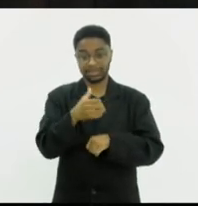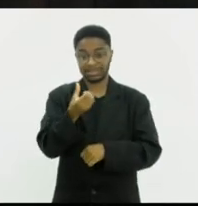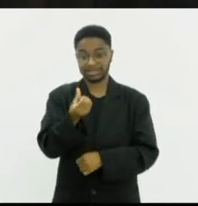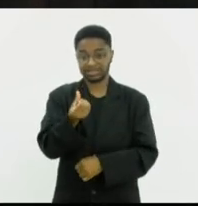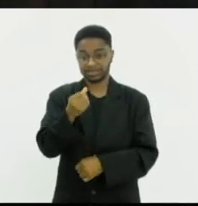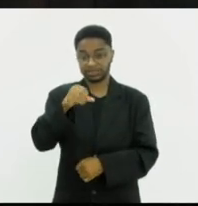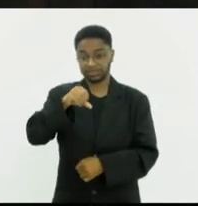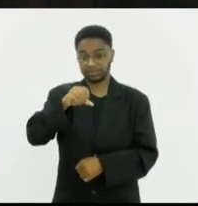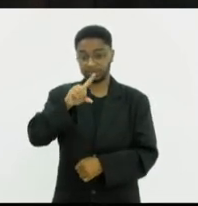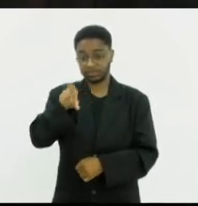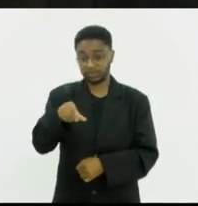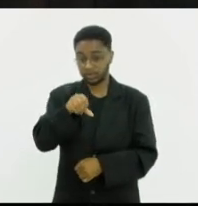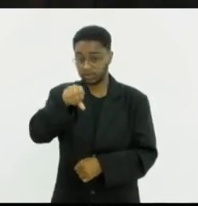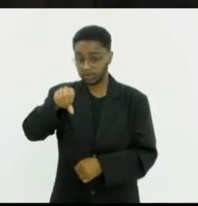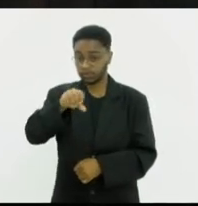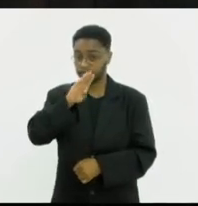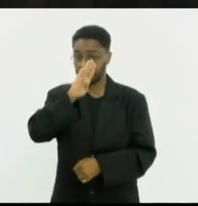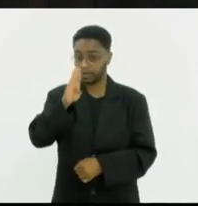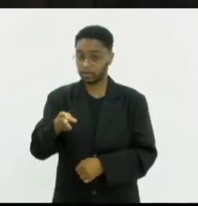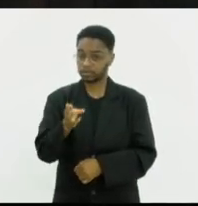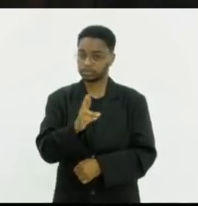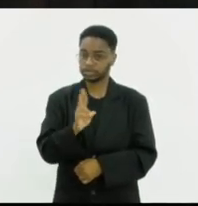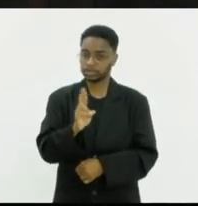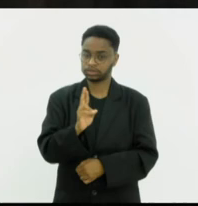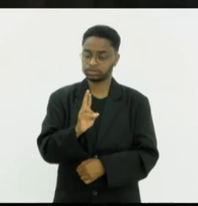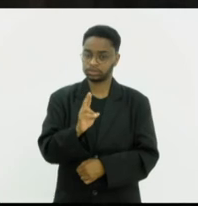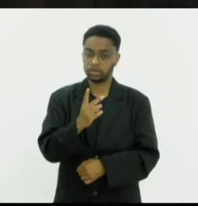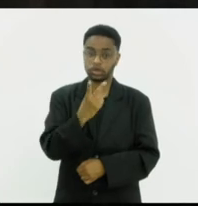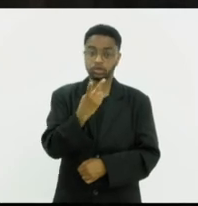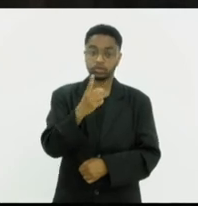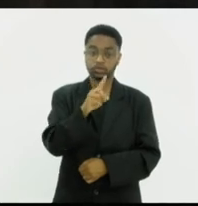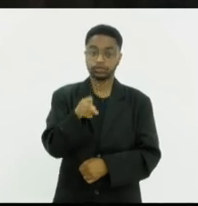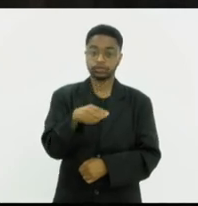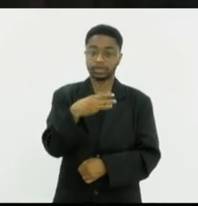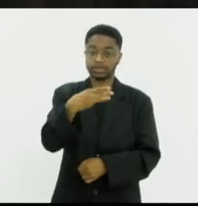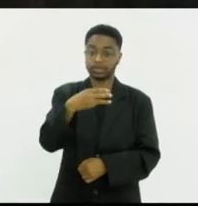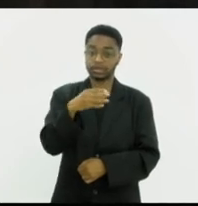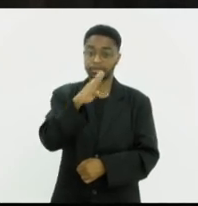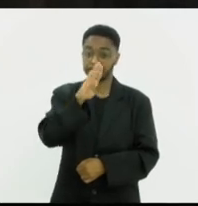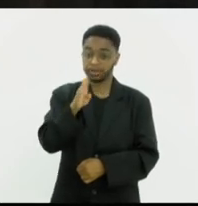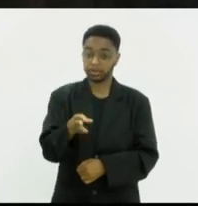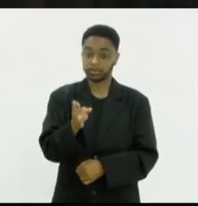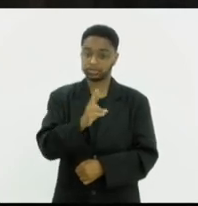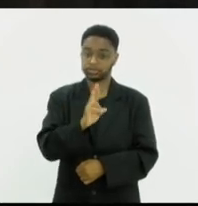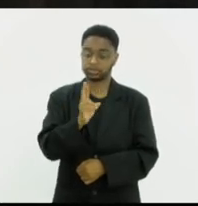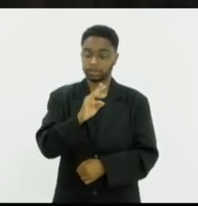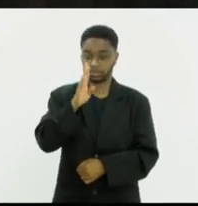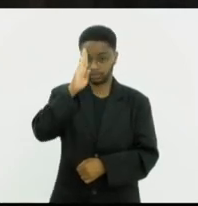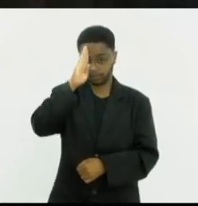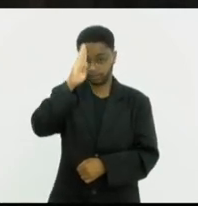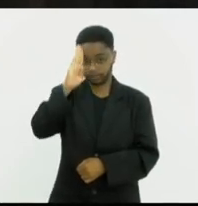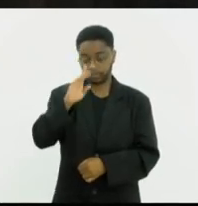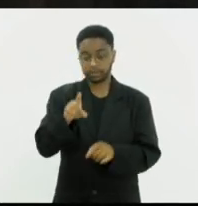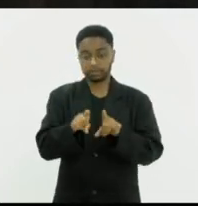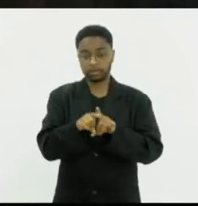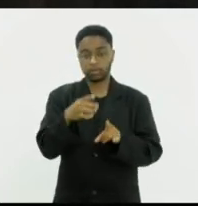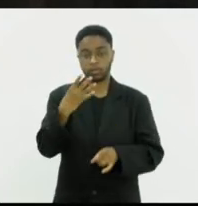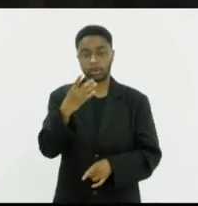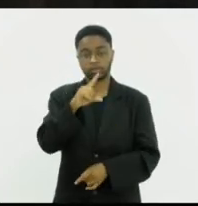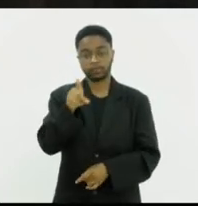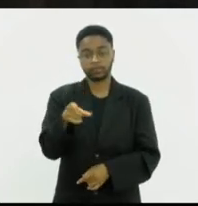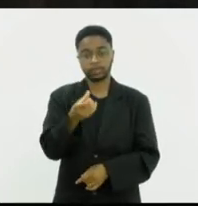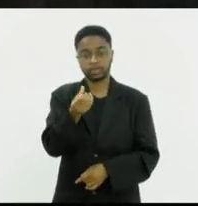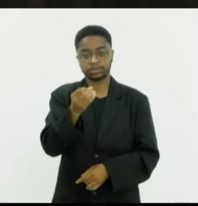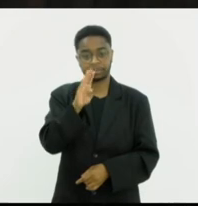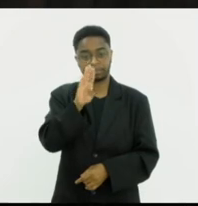6,9 bilhões de reais. 2,3 bilhões de principal e 4,6